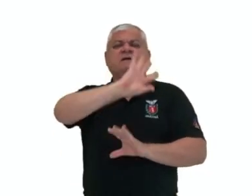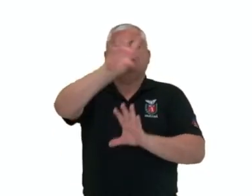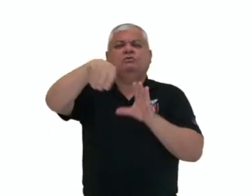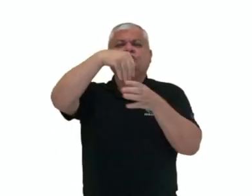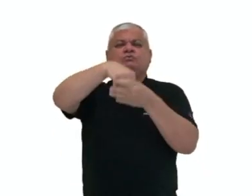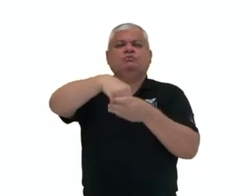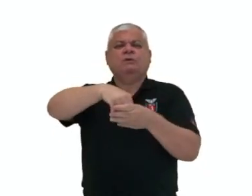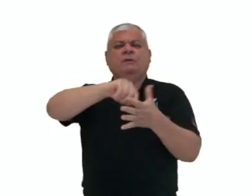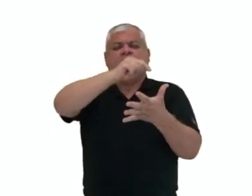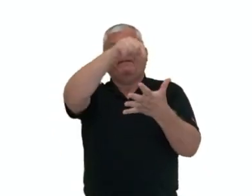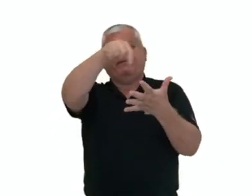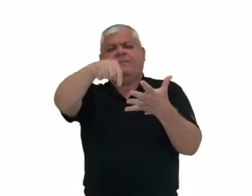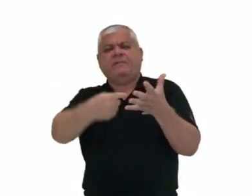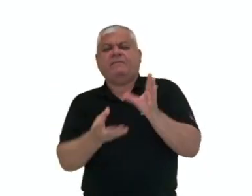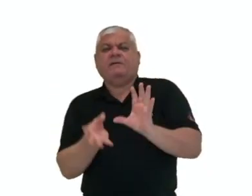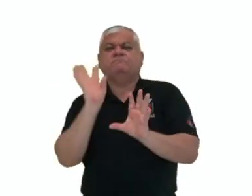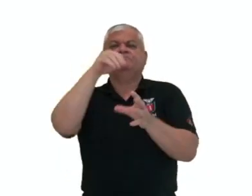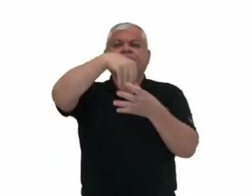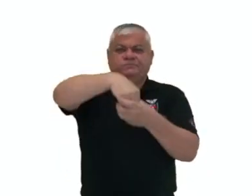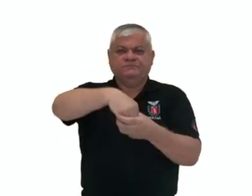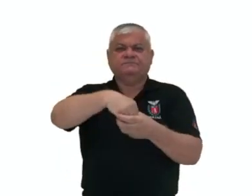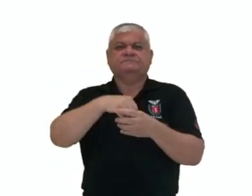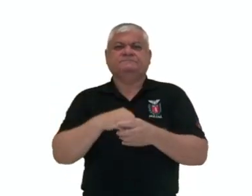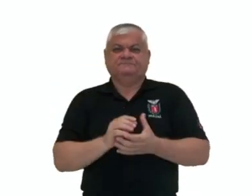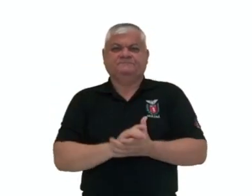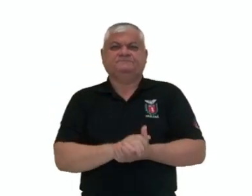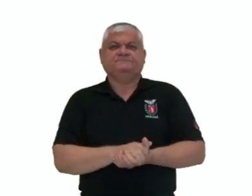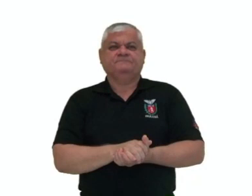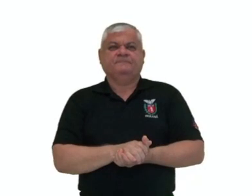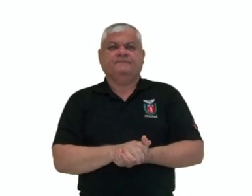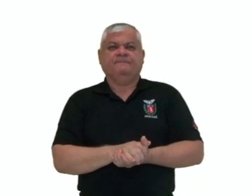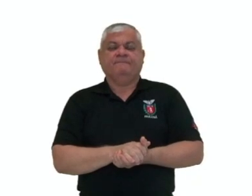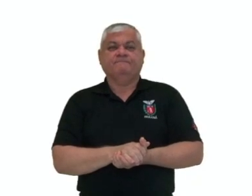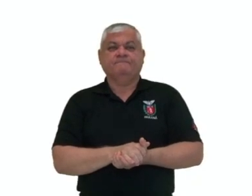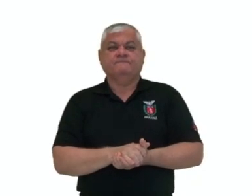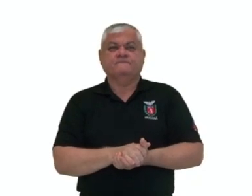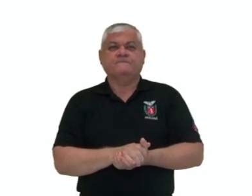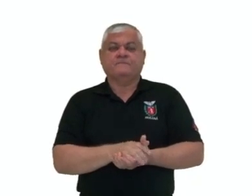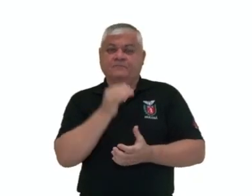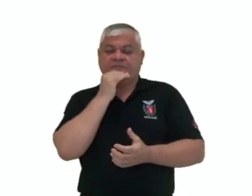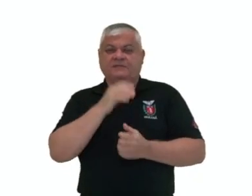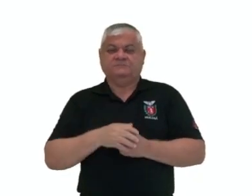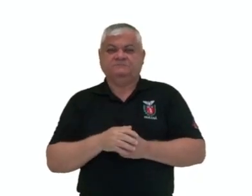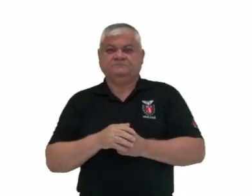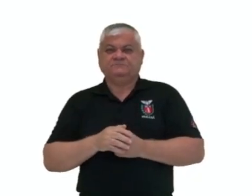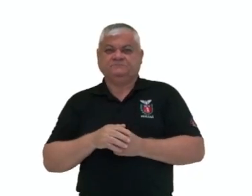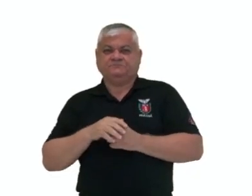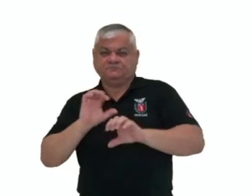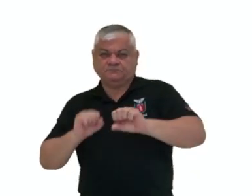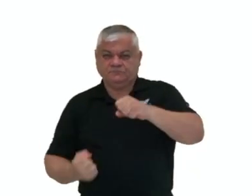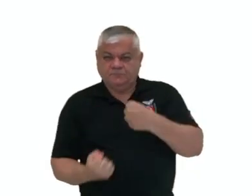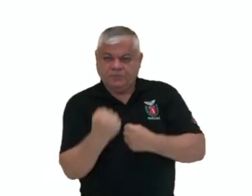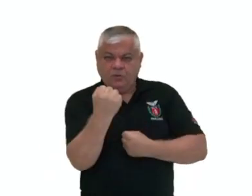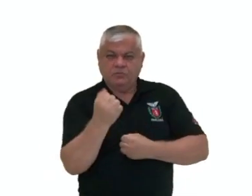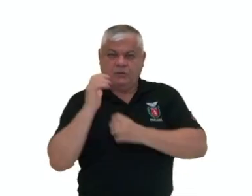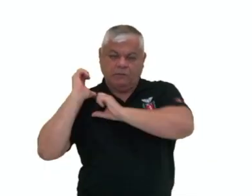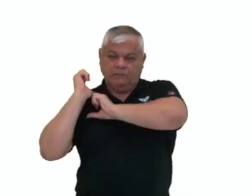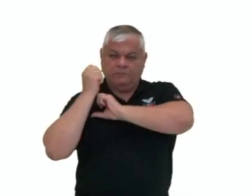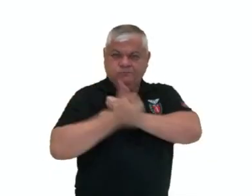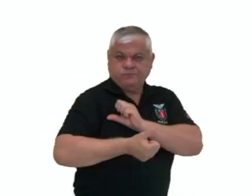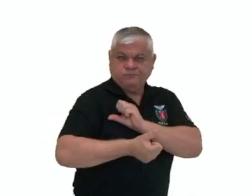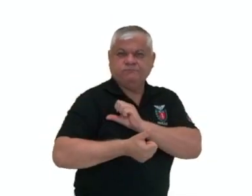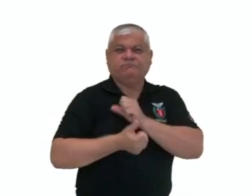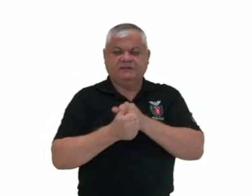englobando todo tipo de uso dessas técnicas. O Taekwondo, assim como o Judô, o Karatê, o Muay Thai,